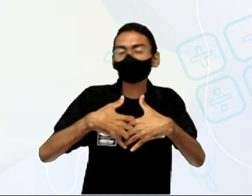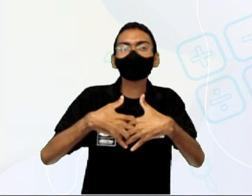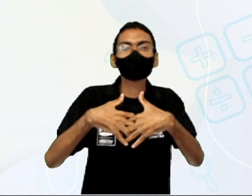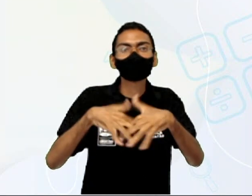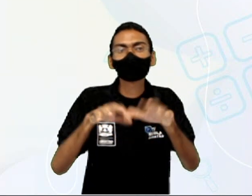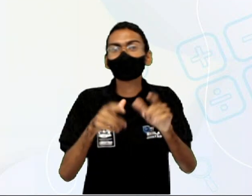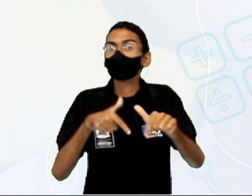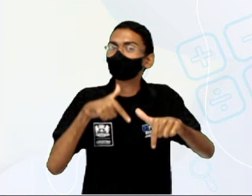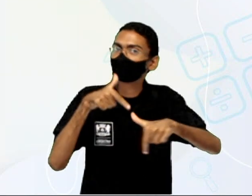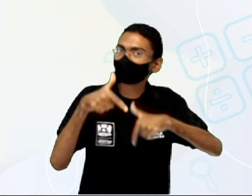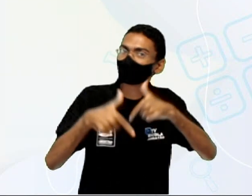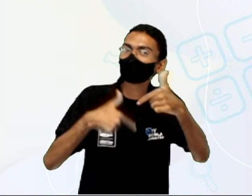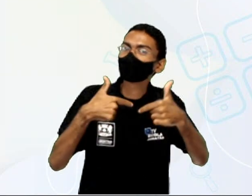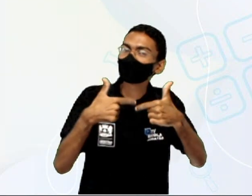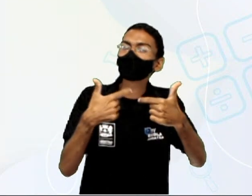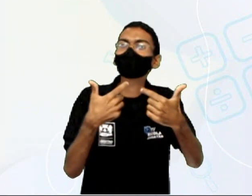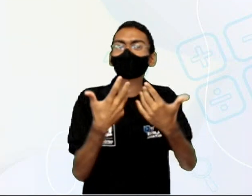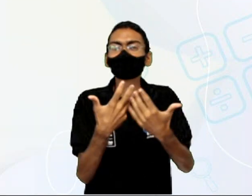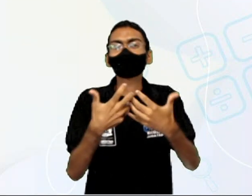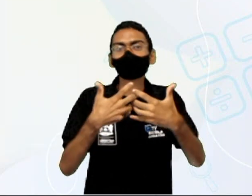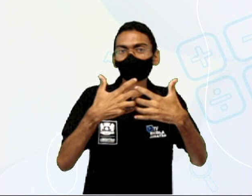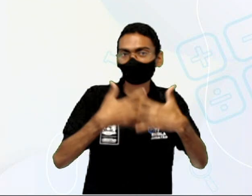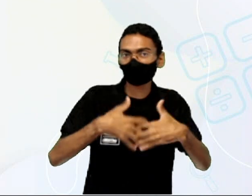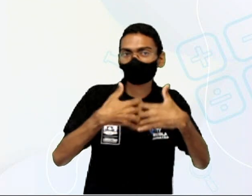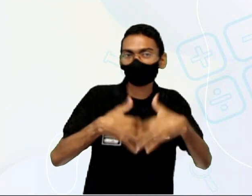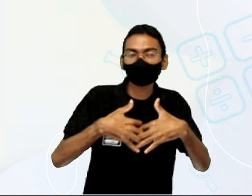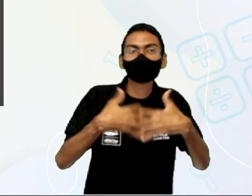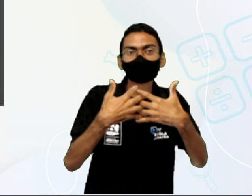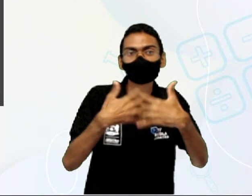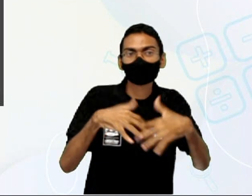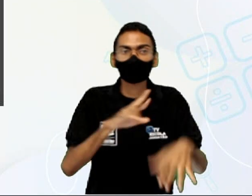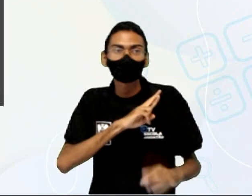Isso é, a máquina era a grande responsável pela produção.